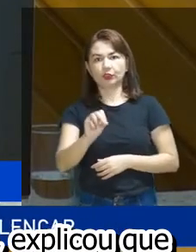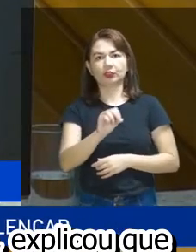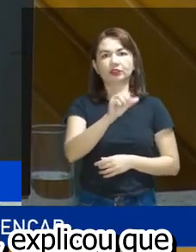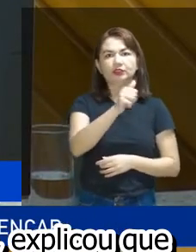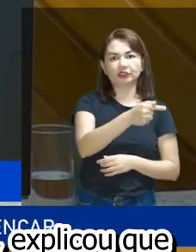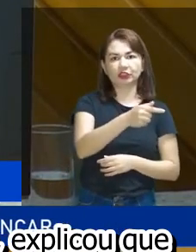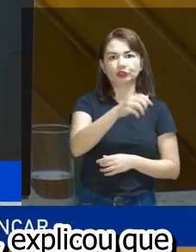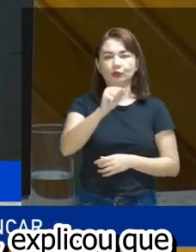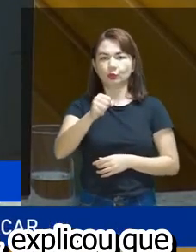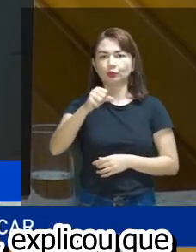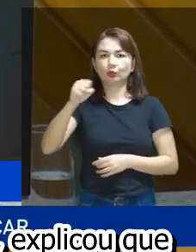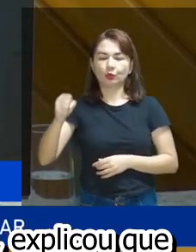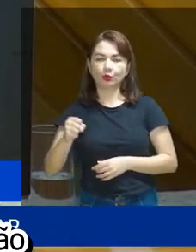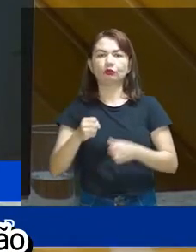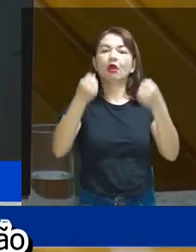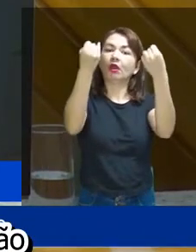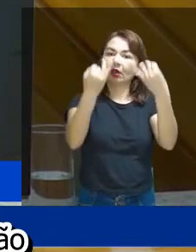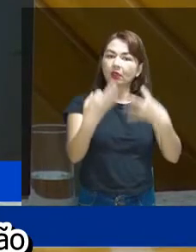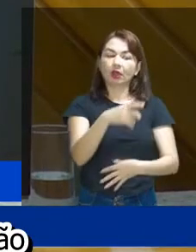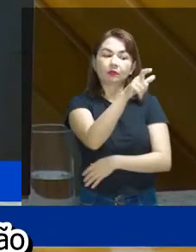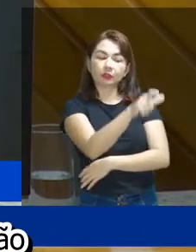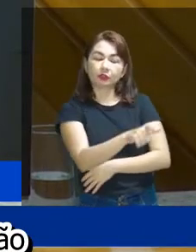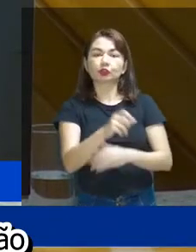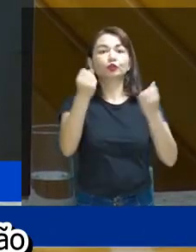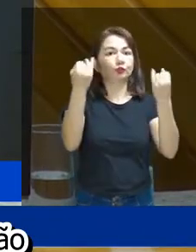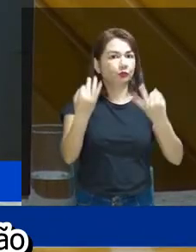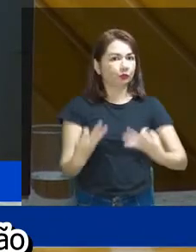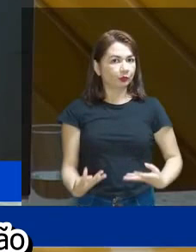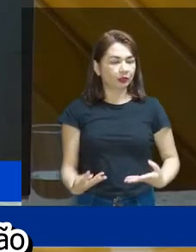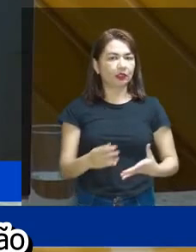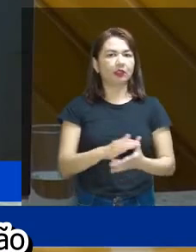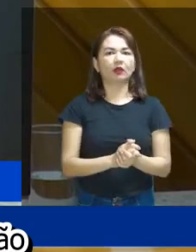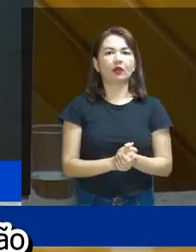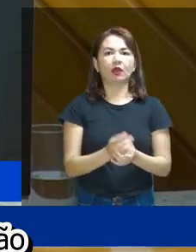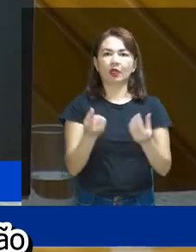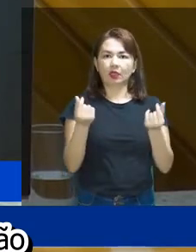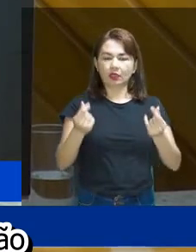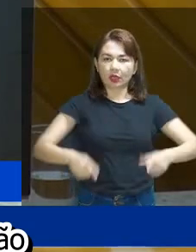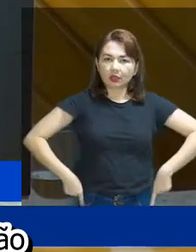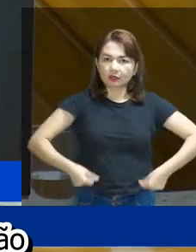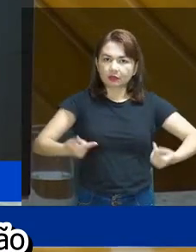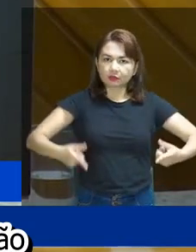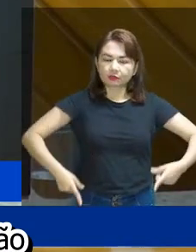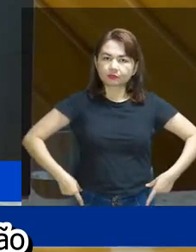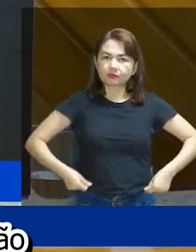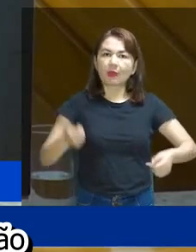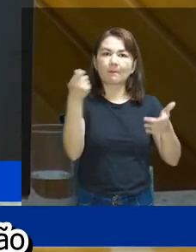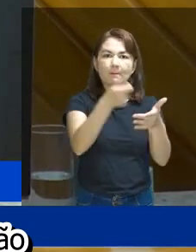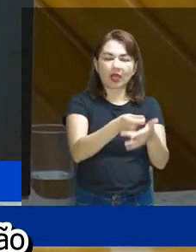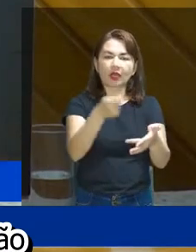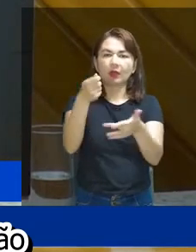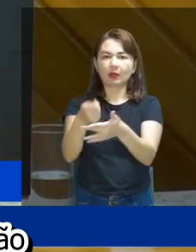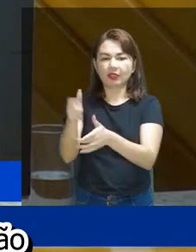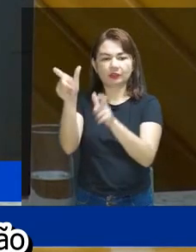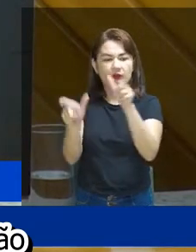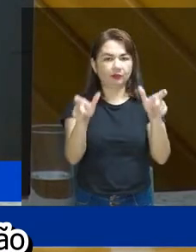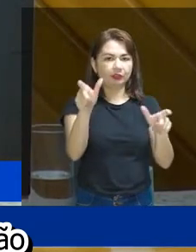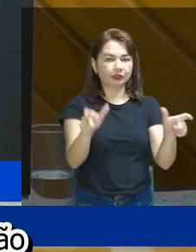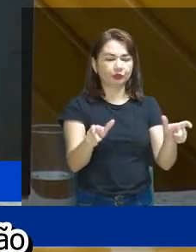50.85788, o embargado explicou que tais despesas, por serem referentes a pagamento de